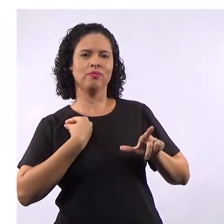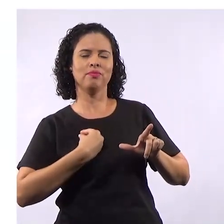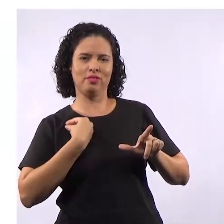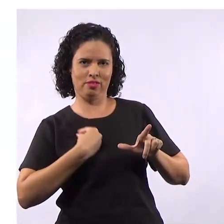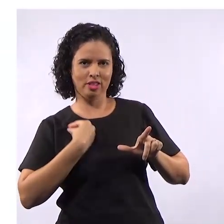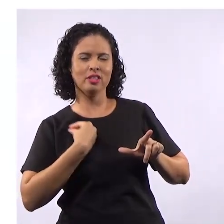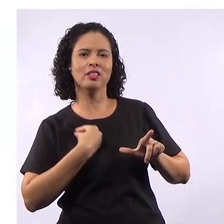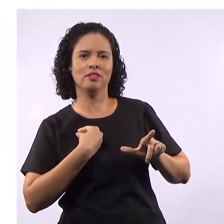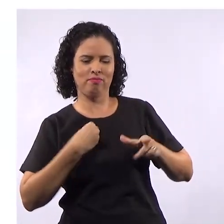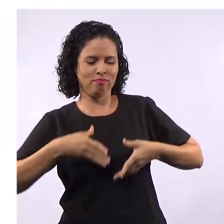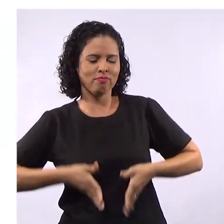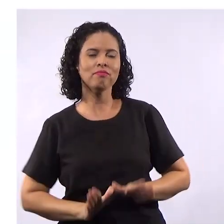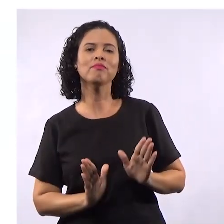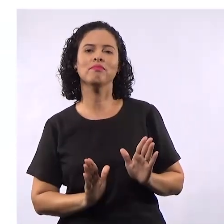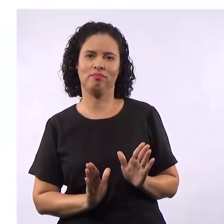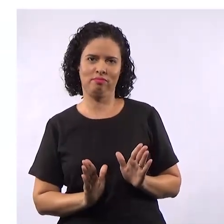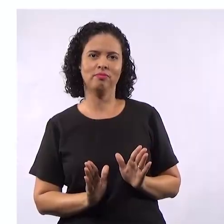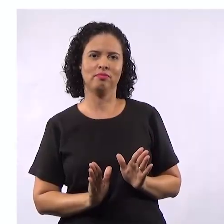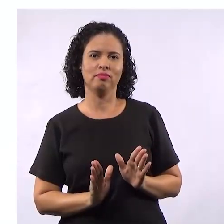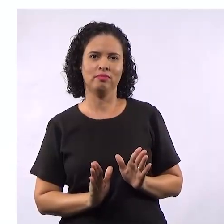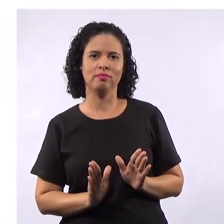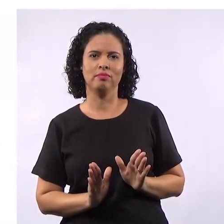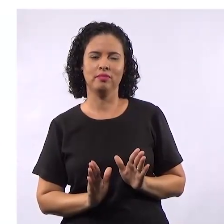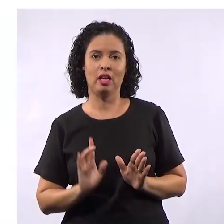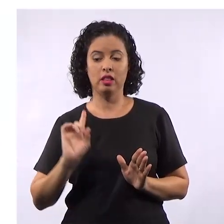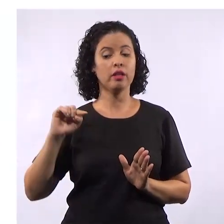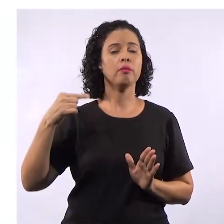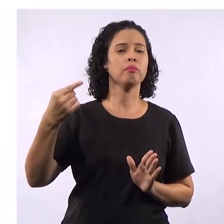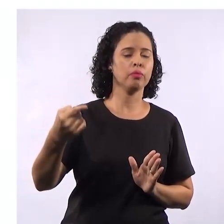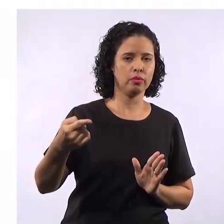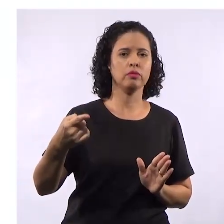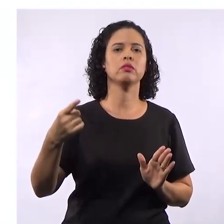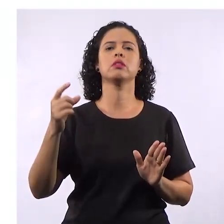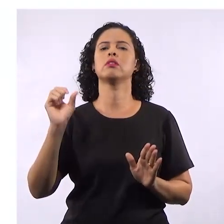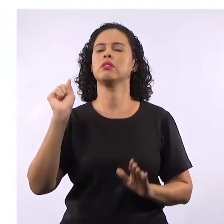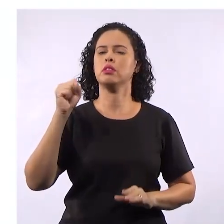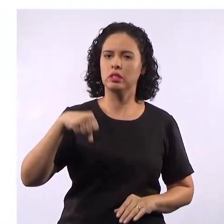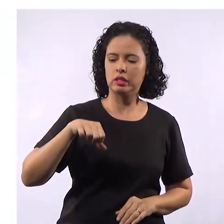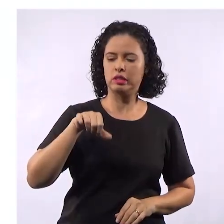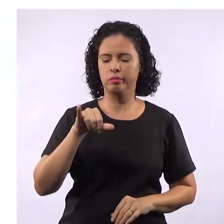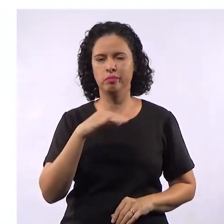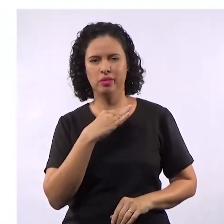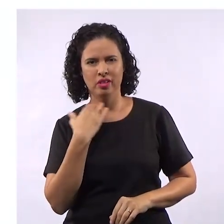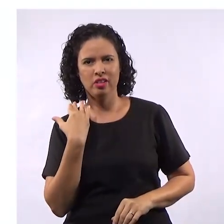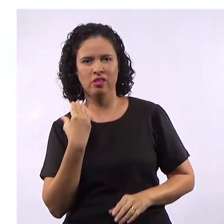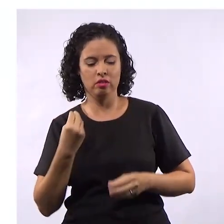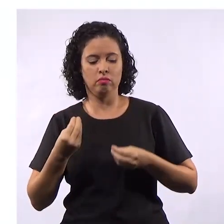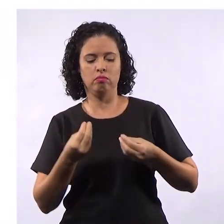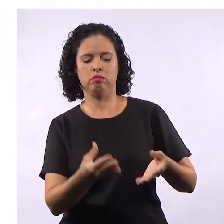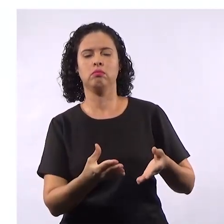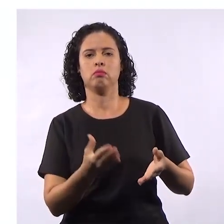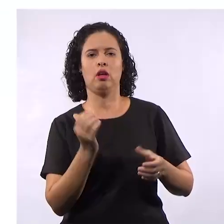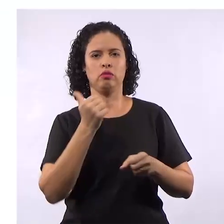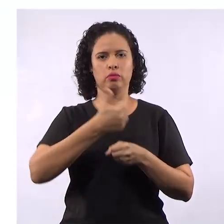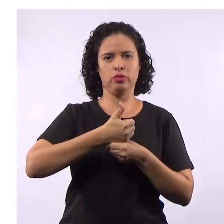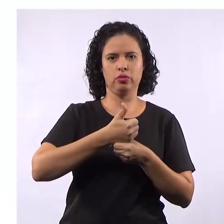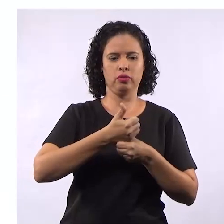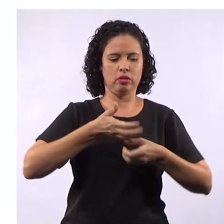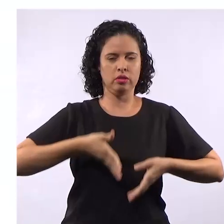Código Civil, tá? Por que eu falo toda pessoa é capaz? Porque o Código Civil, ele não vem só,